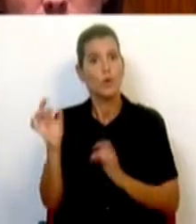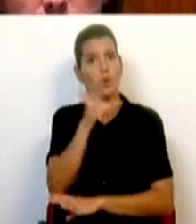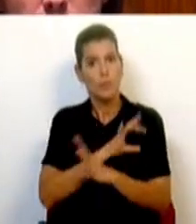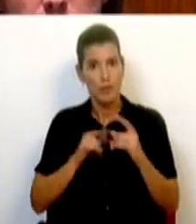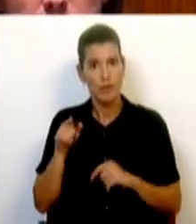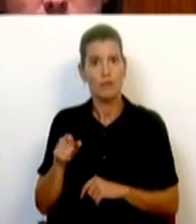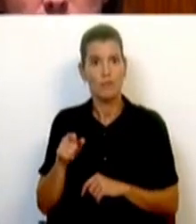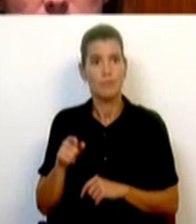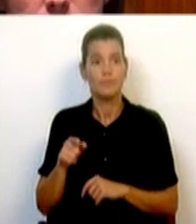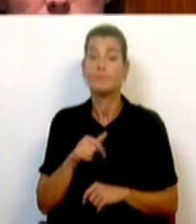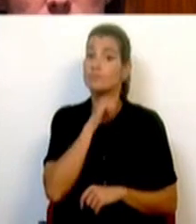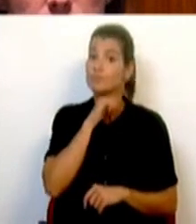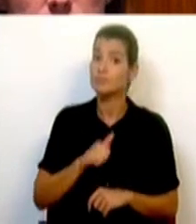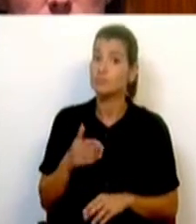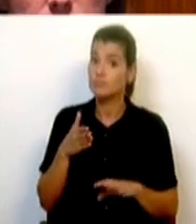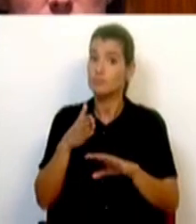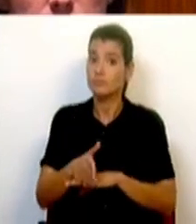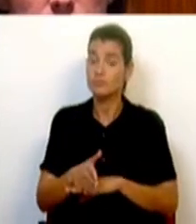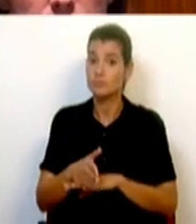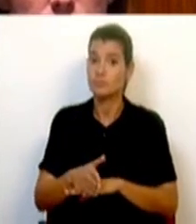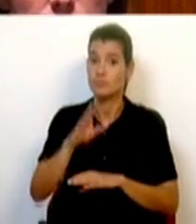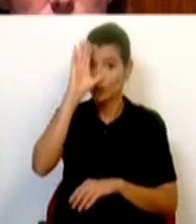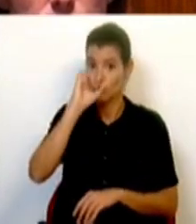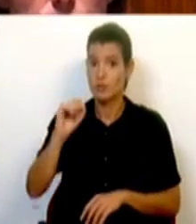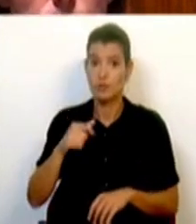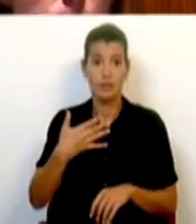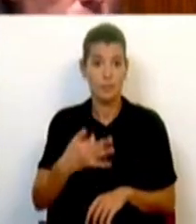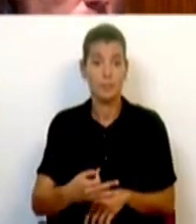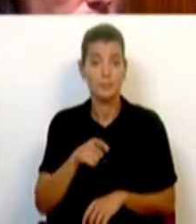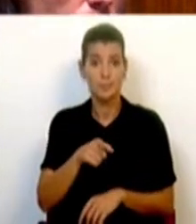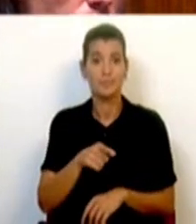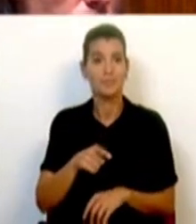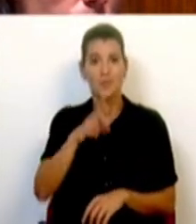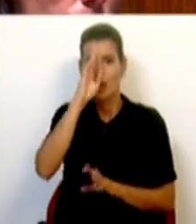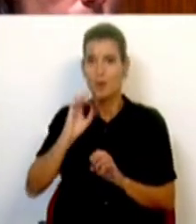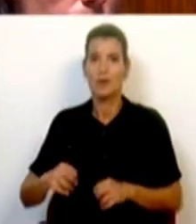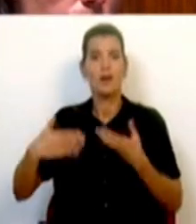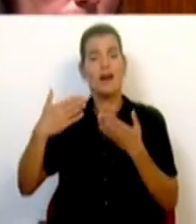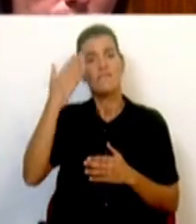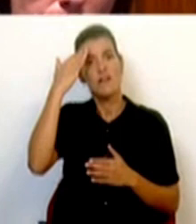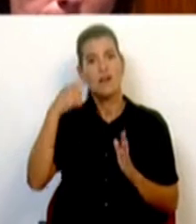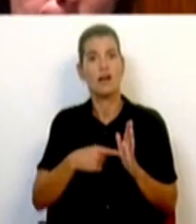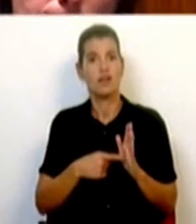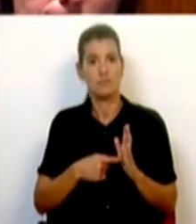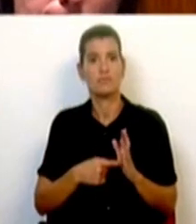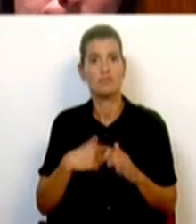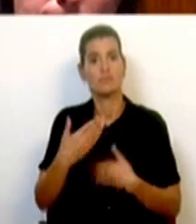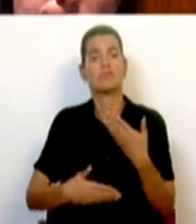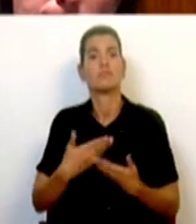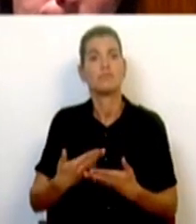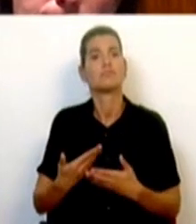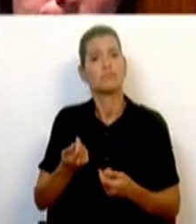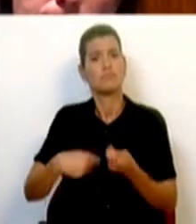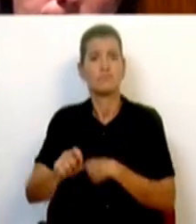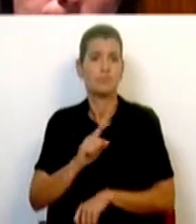Europeia e que autorizou a intervenção do Estado na TAP, desde o início previu que fôssemos proceder à privatização